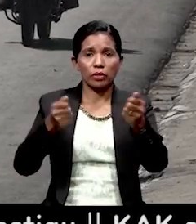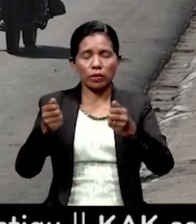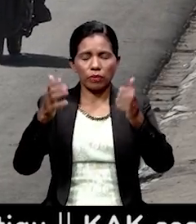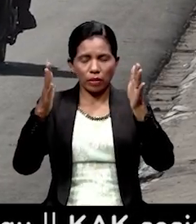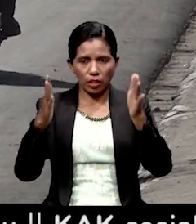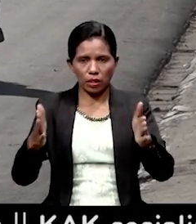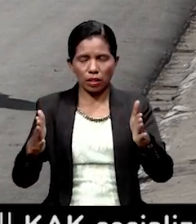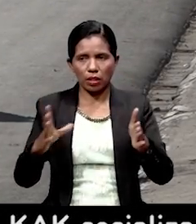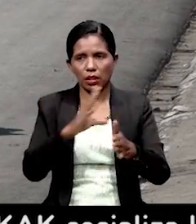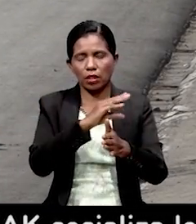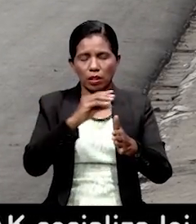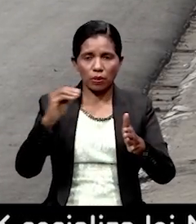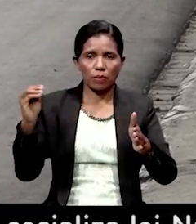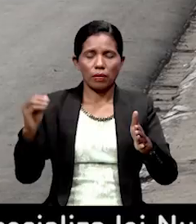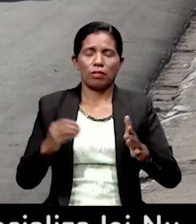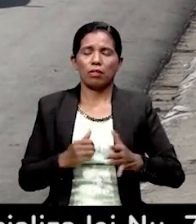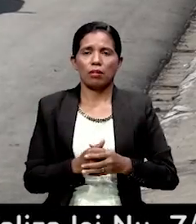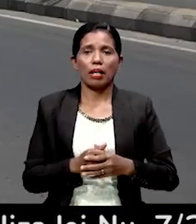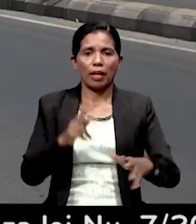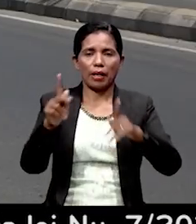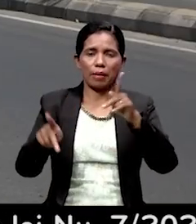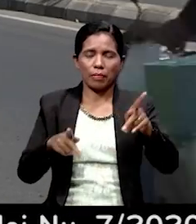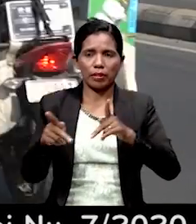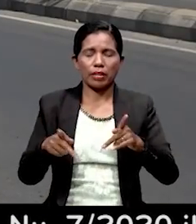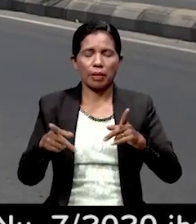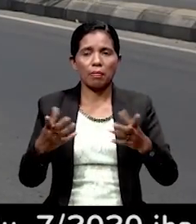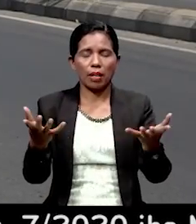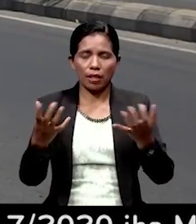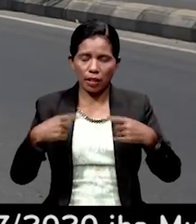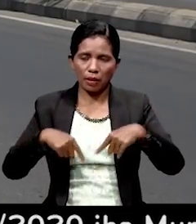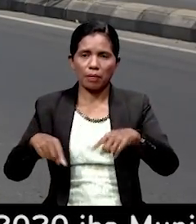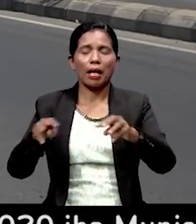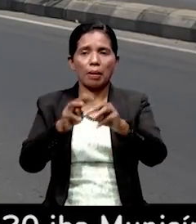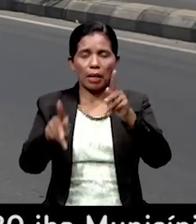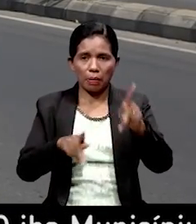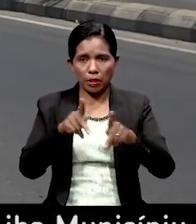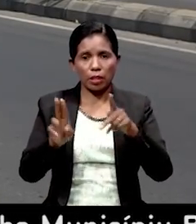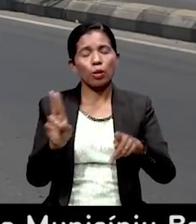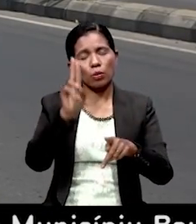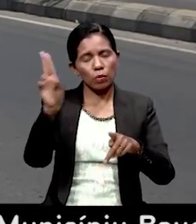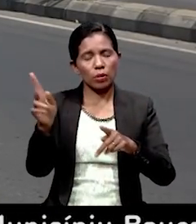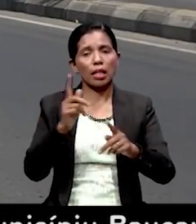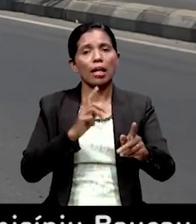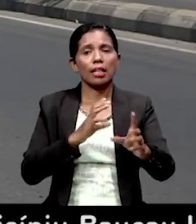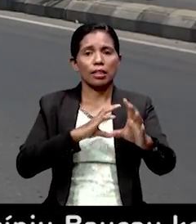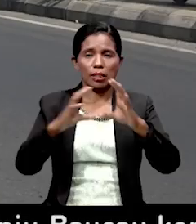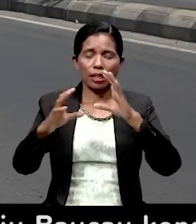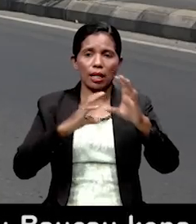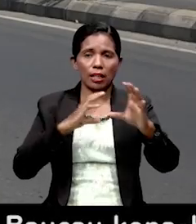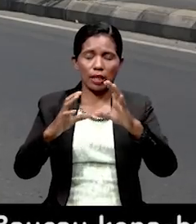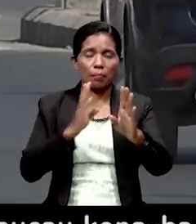no ajudante sira e mos ba é uma regra que utiliza transporte público, tem